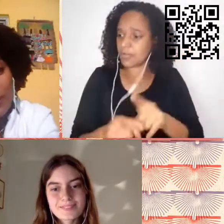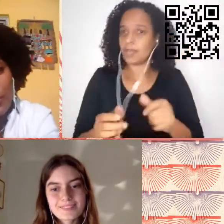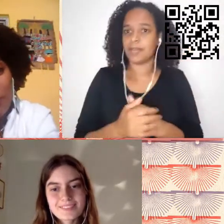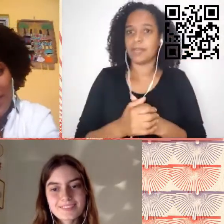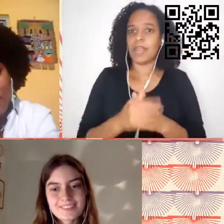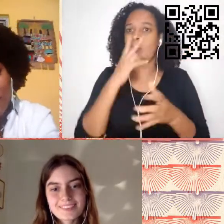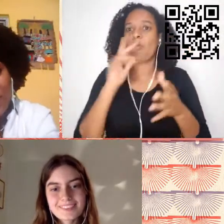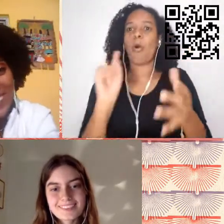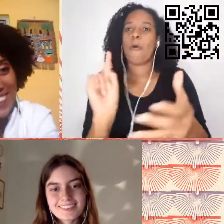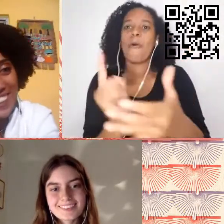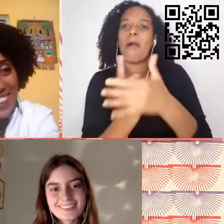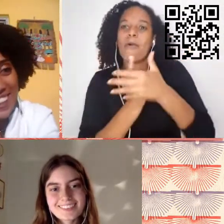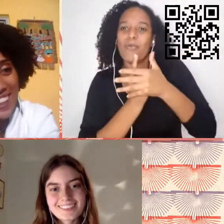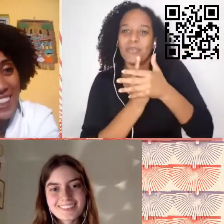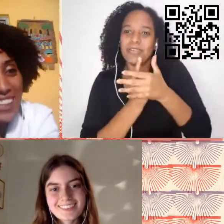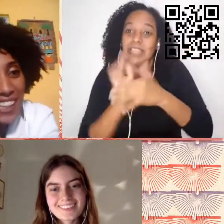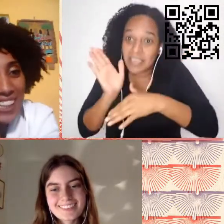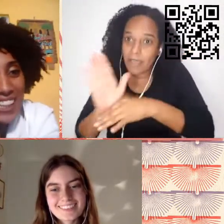super importante mesmo.